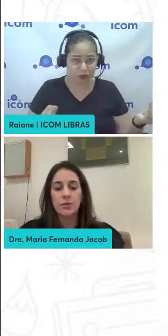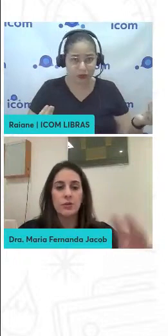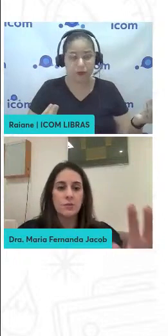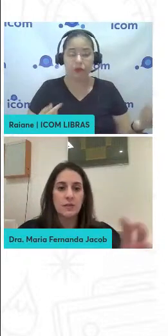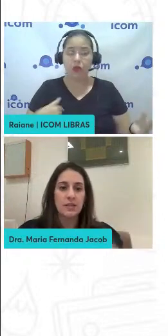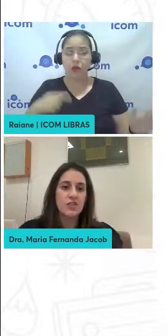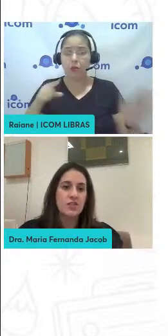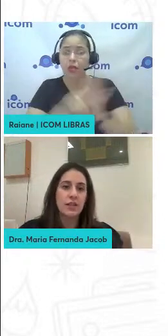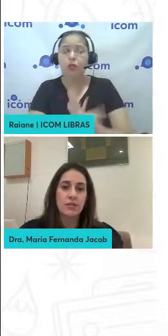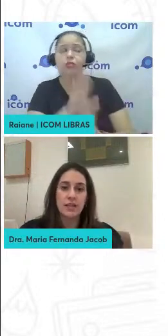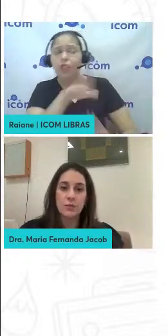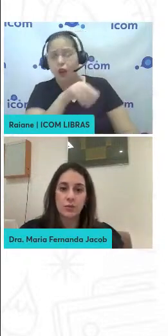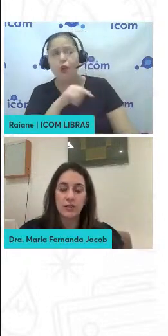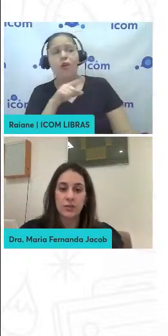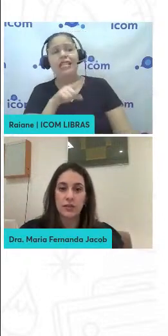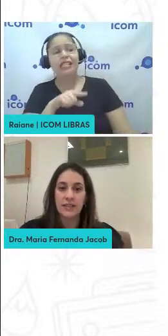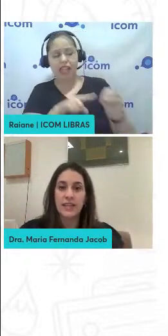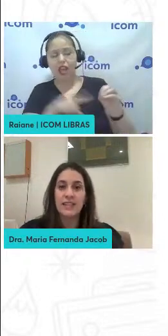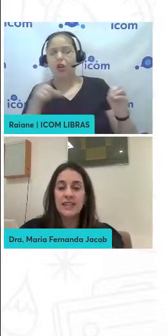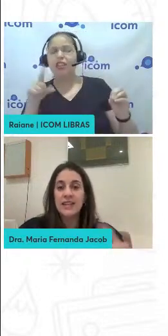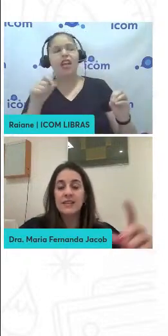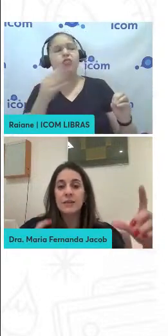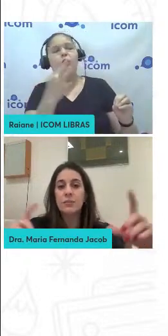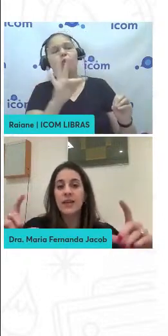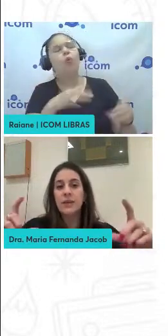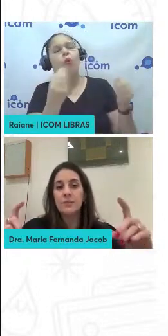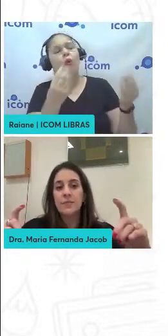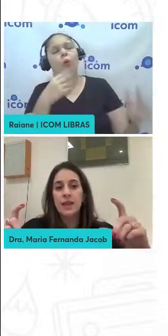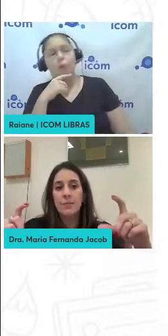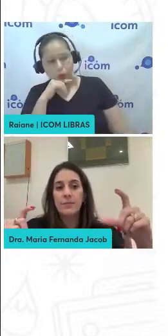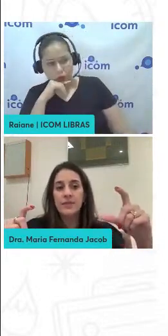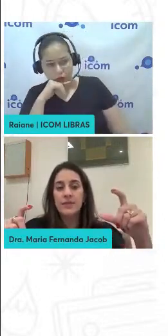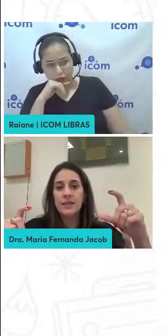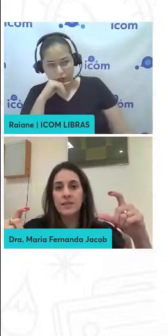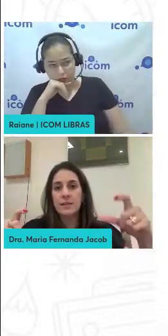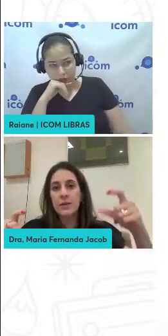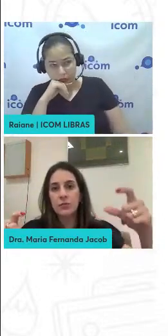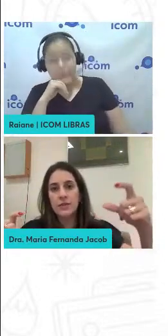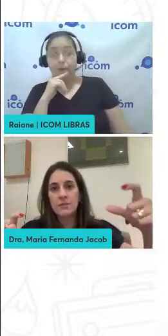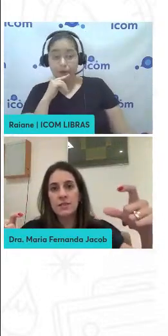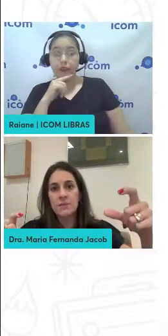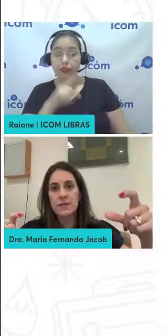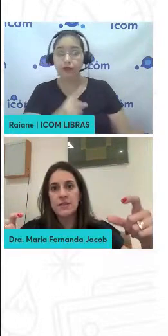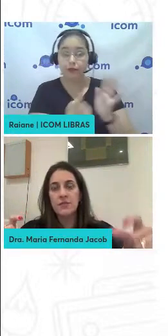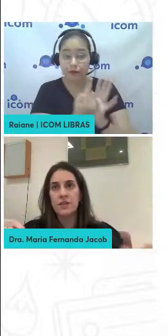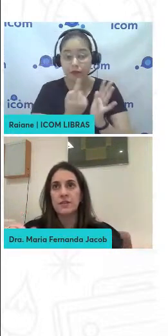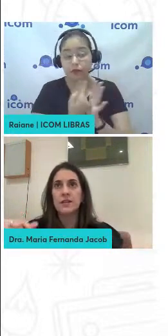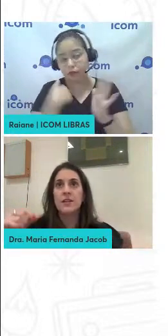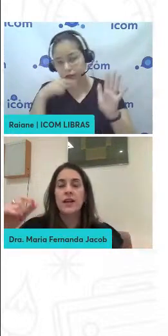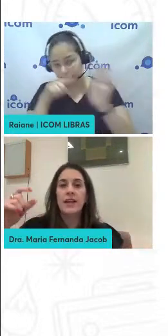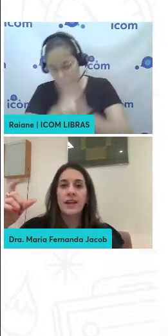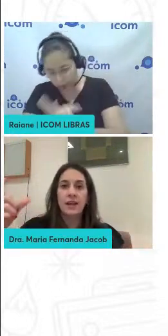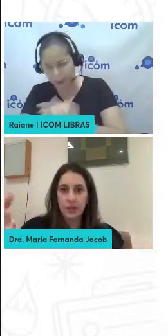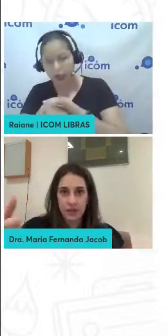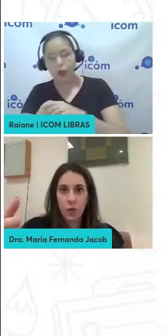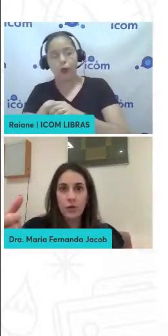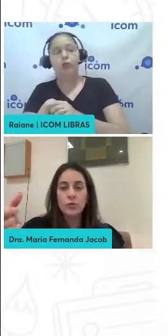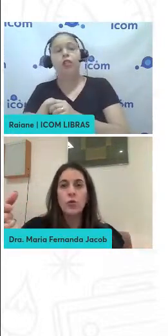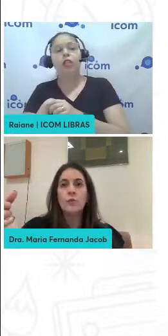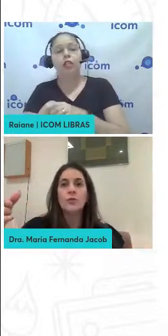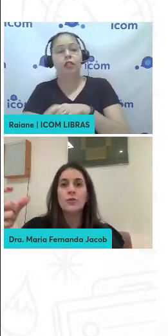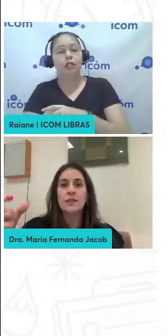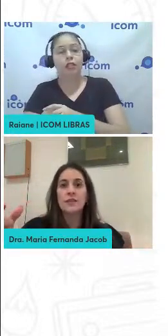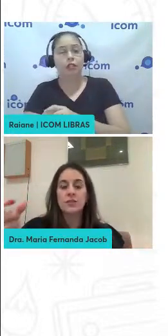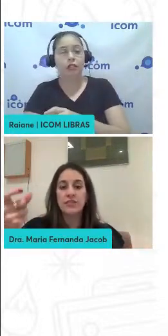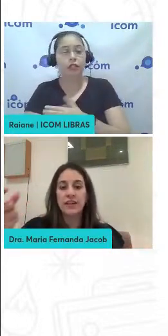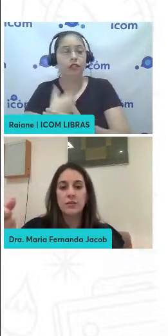perguntar assim para o nosso paciente de 0 a 10 quanto está a dor dele, e também trazer perguntas mais específicas.